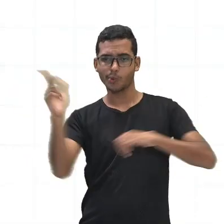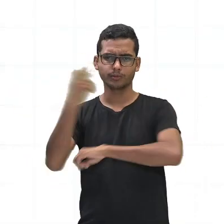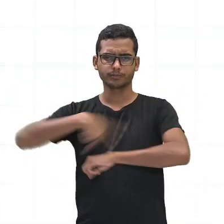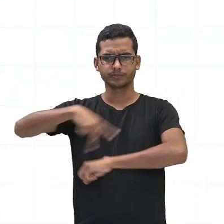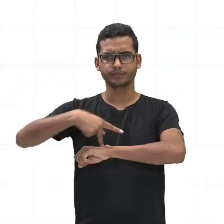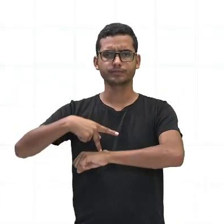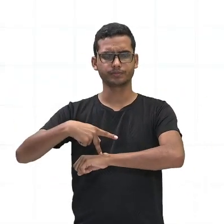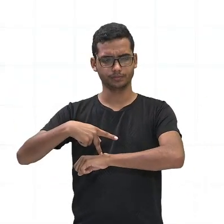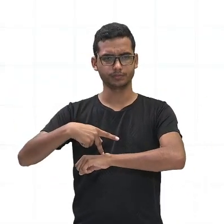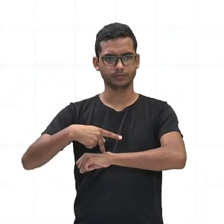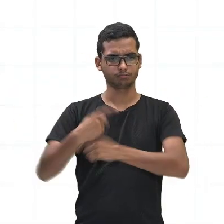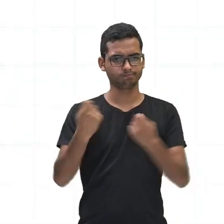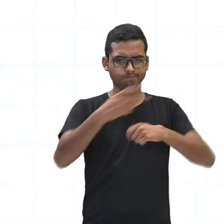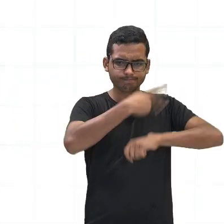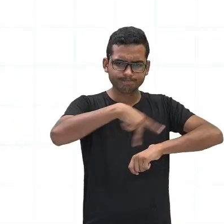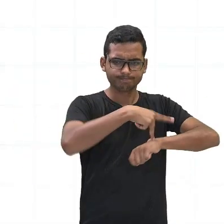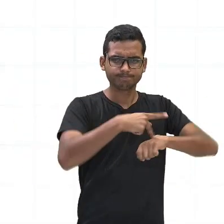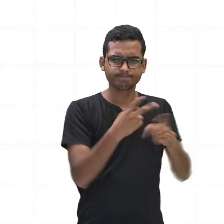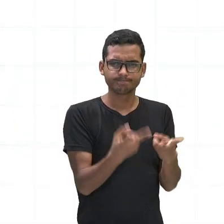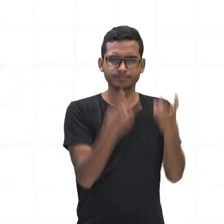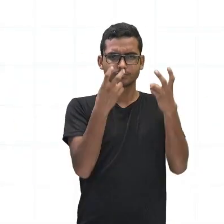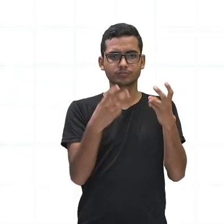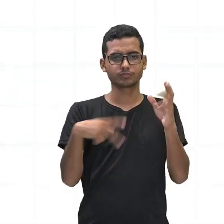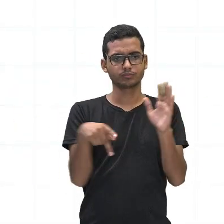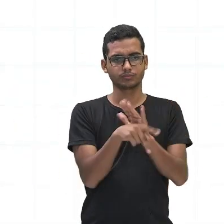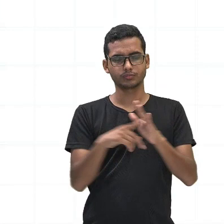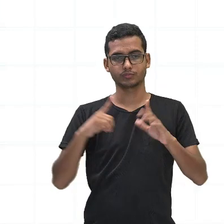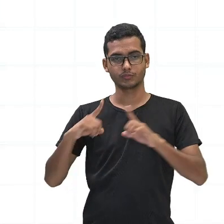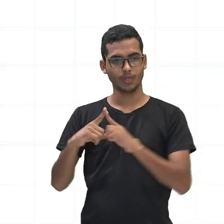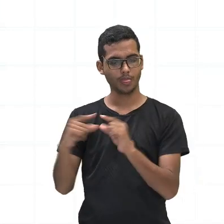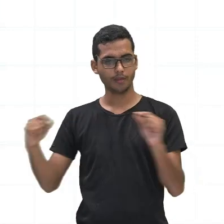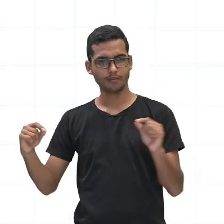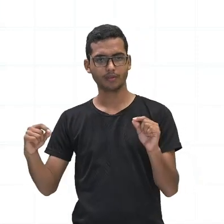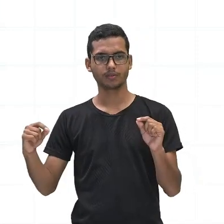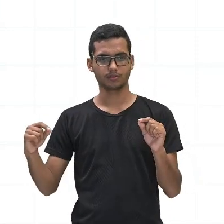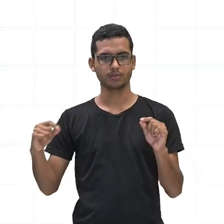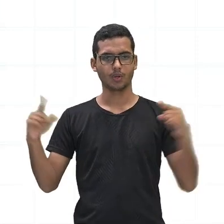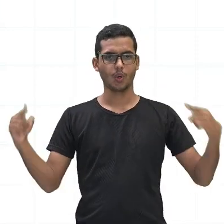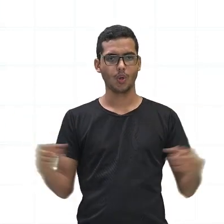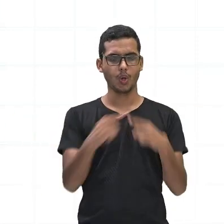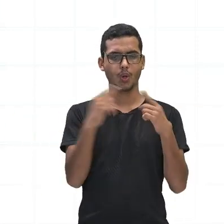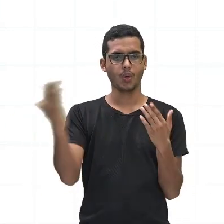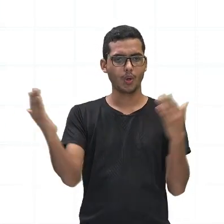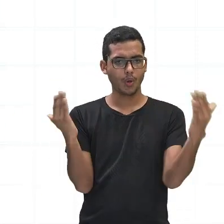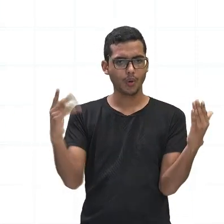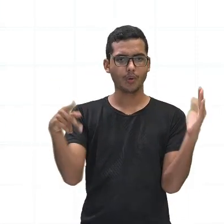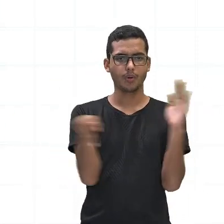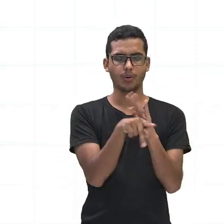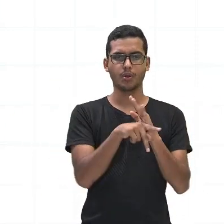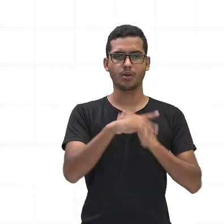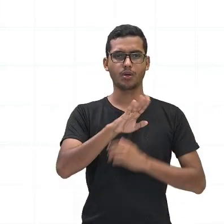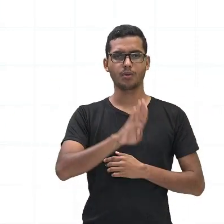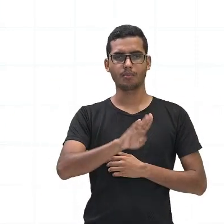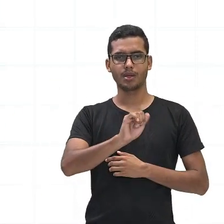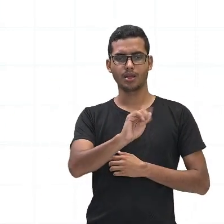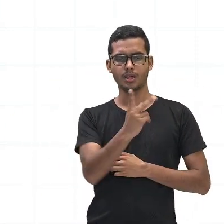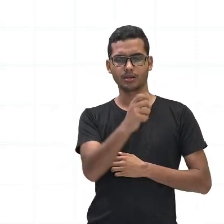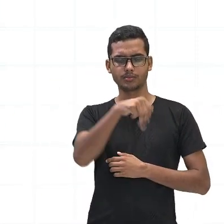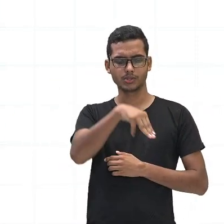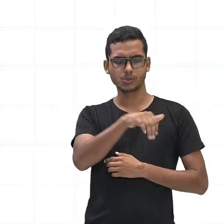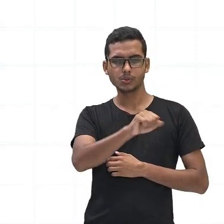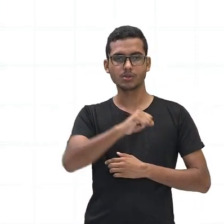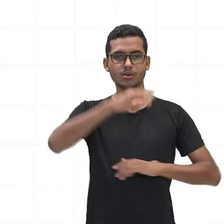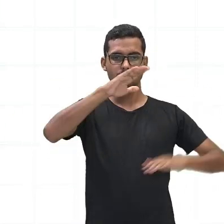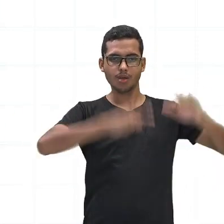Se a gente for observar o Distrito Federal, e aí ele faz ali o comparativo com Bahamas, São Paulo,